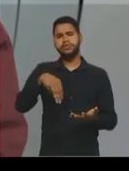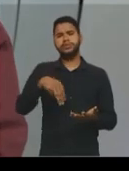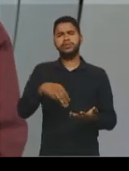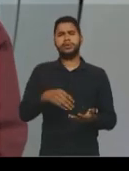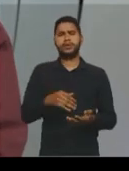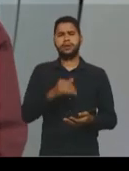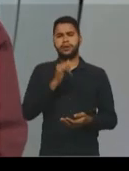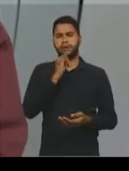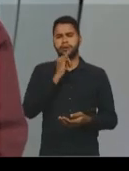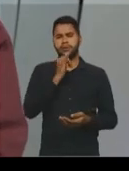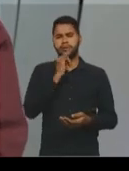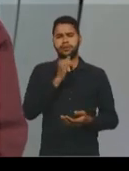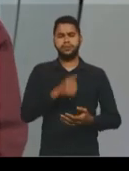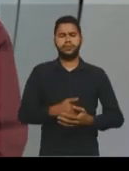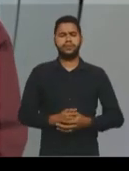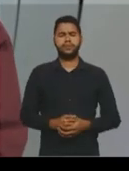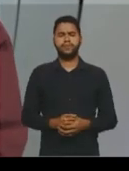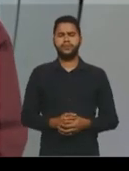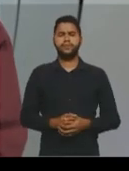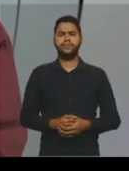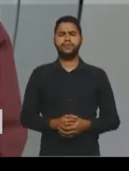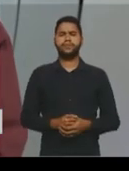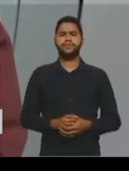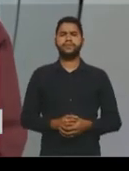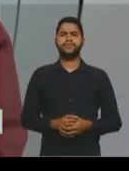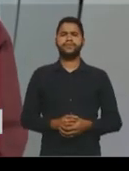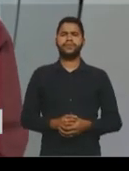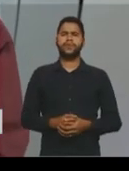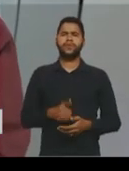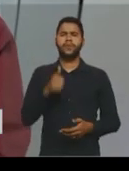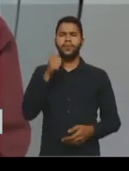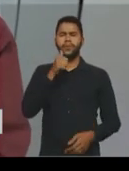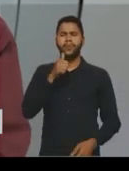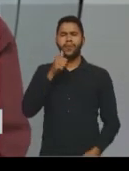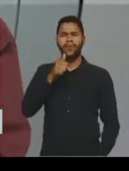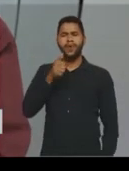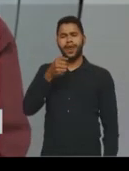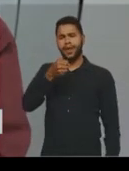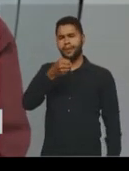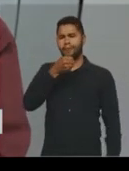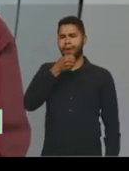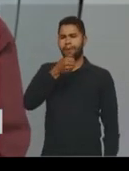Reading About Africa, foi de uma jornalista